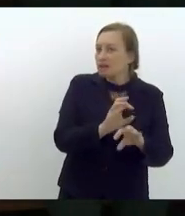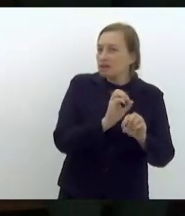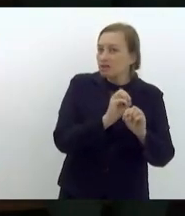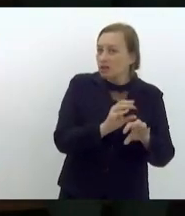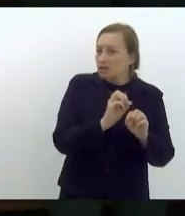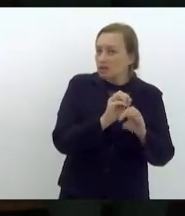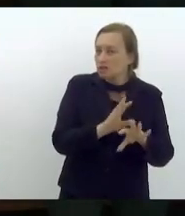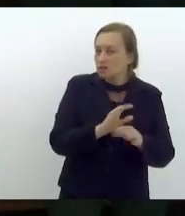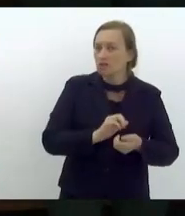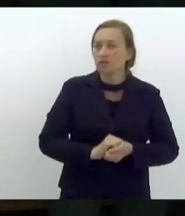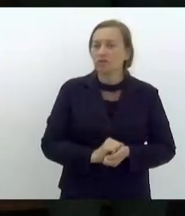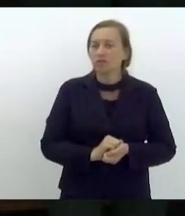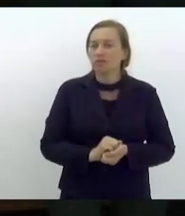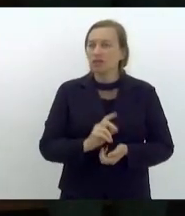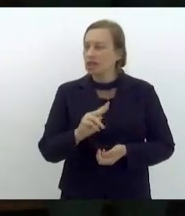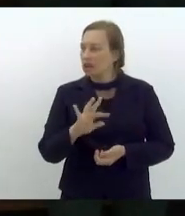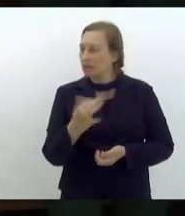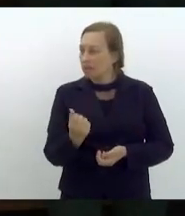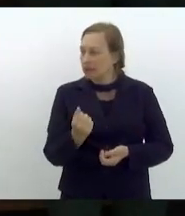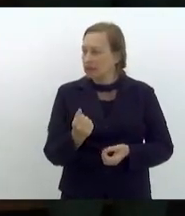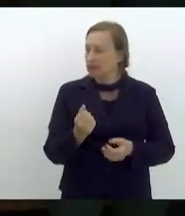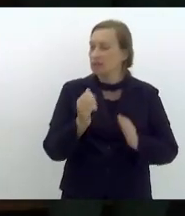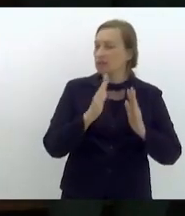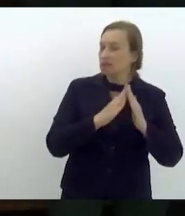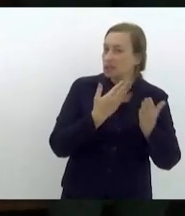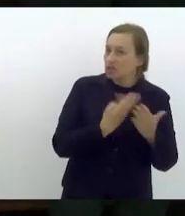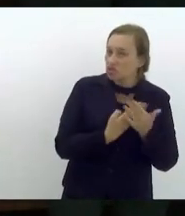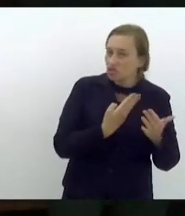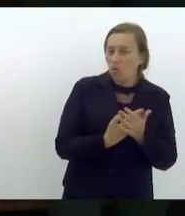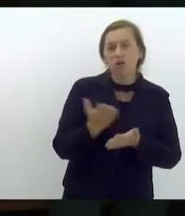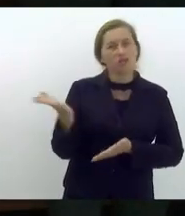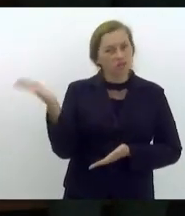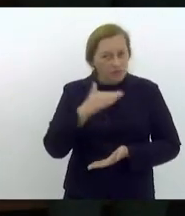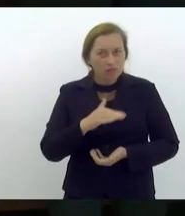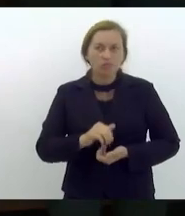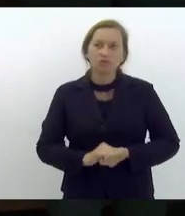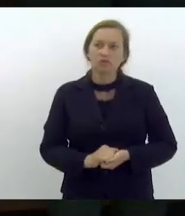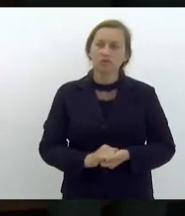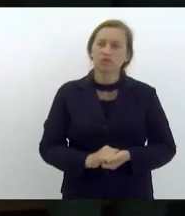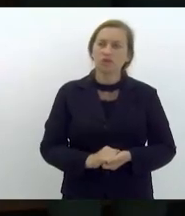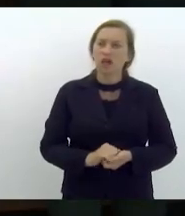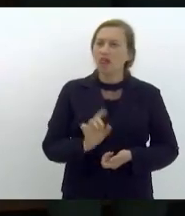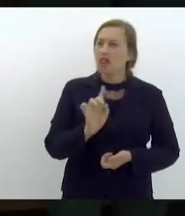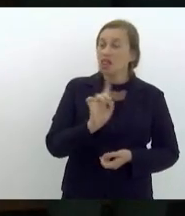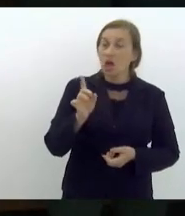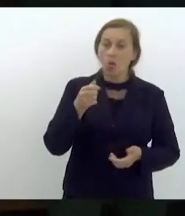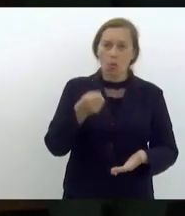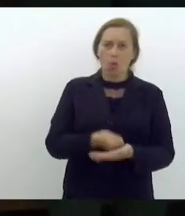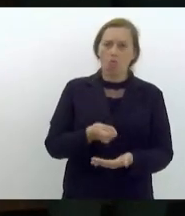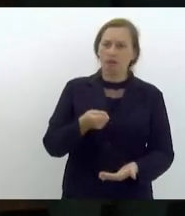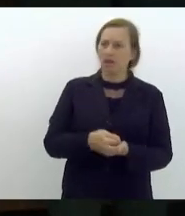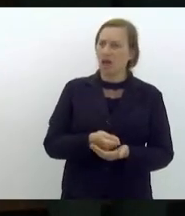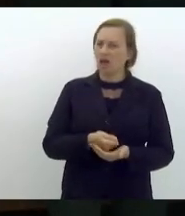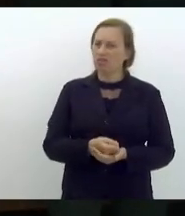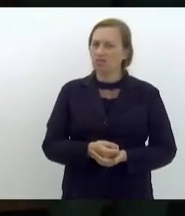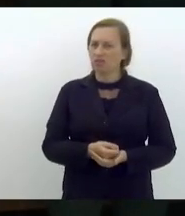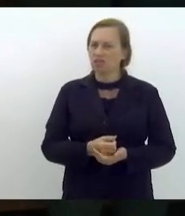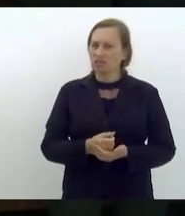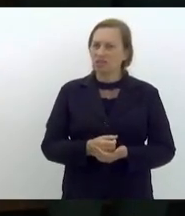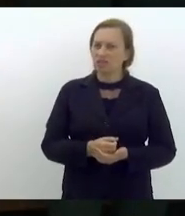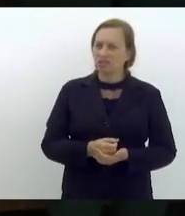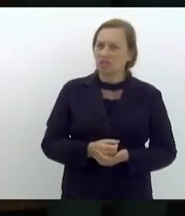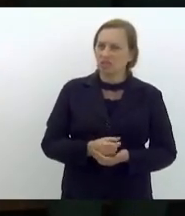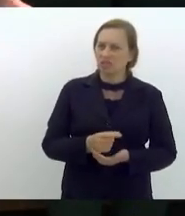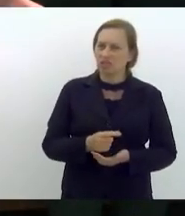vamos fazer campanha nas escolas vamos fazer campanhas não obrigar não definir